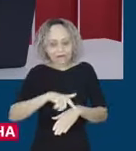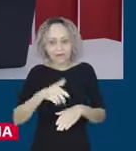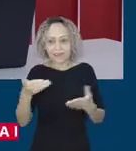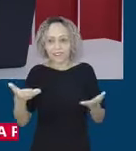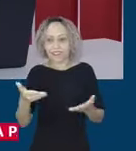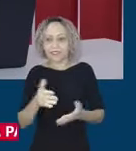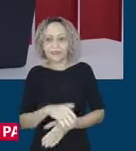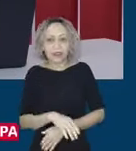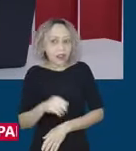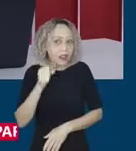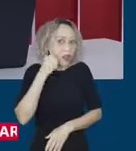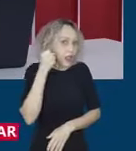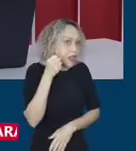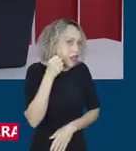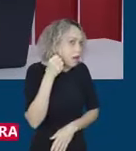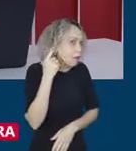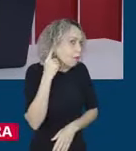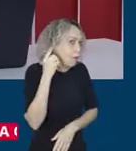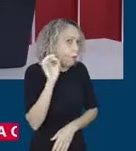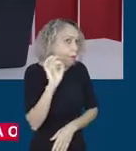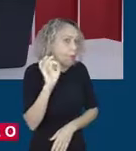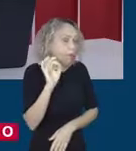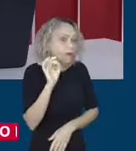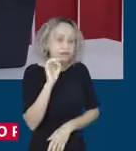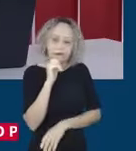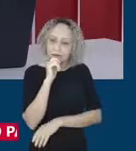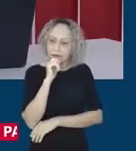Senador, me ouve? Acho que o senador não está me ouvindo.